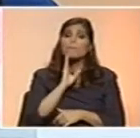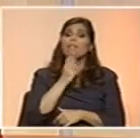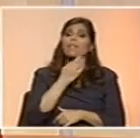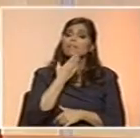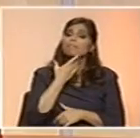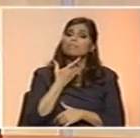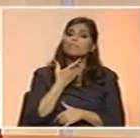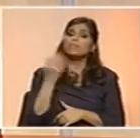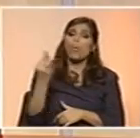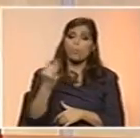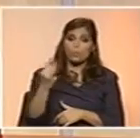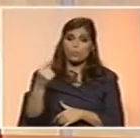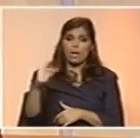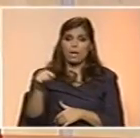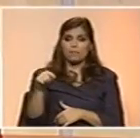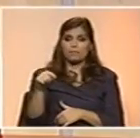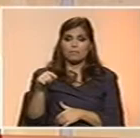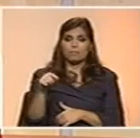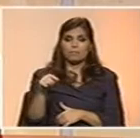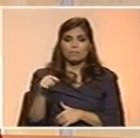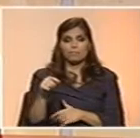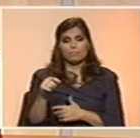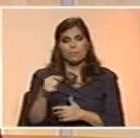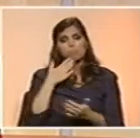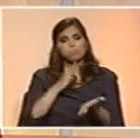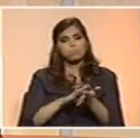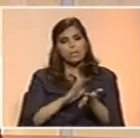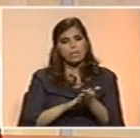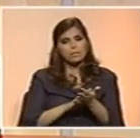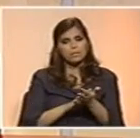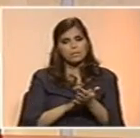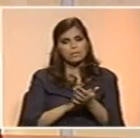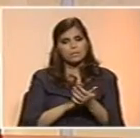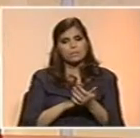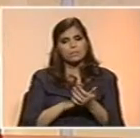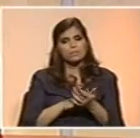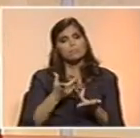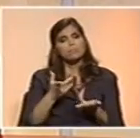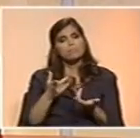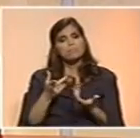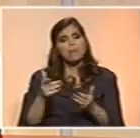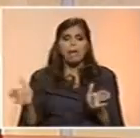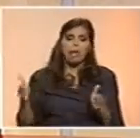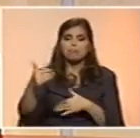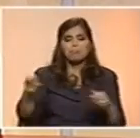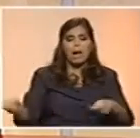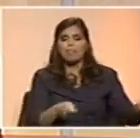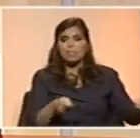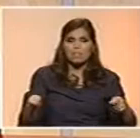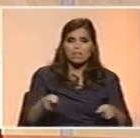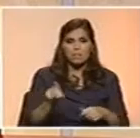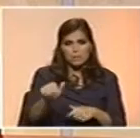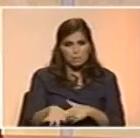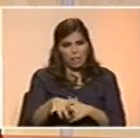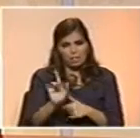Depende. No Porto, por exemplo, há restaurantes que funcionam em regime de cantina, onde uma alimentação vegetariana é muito baixa, do